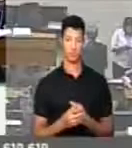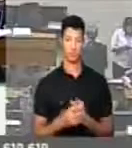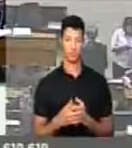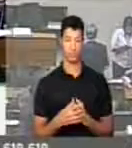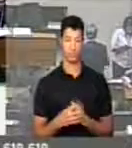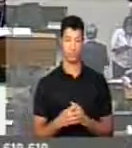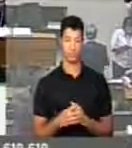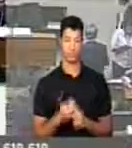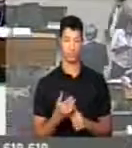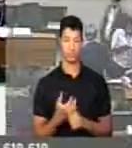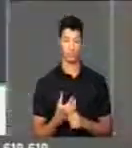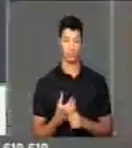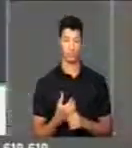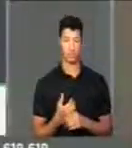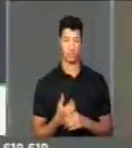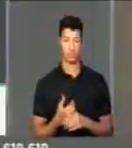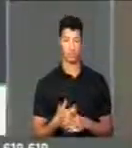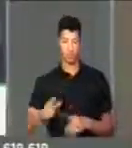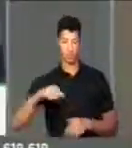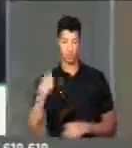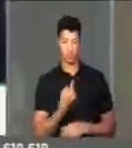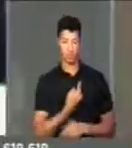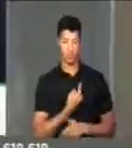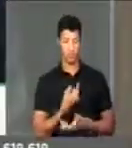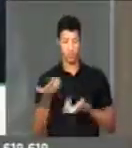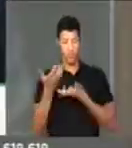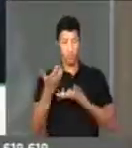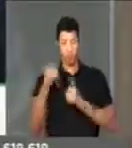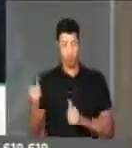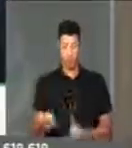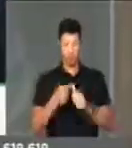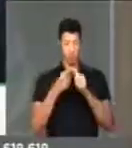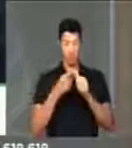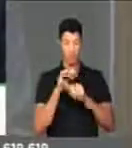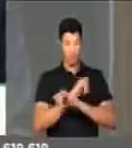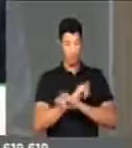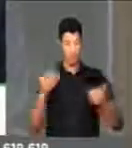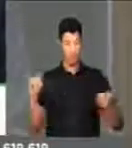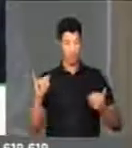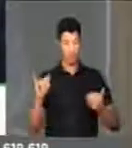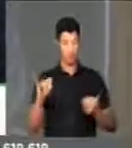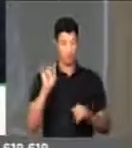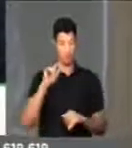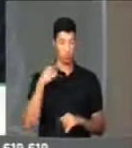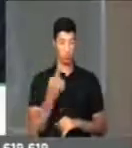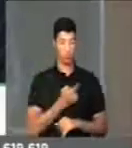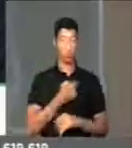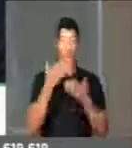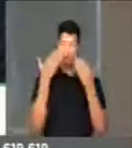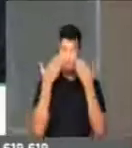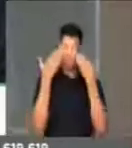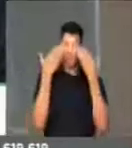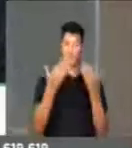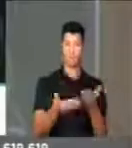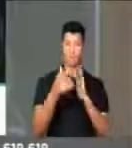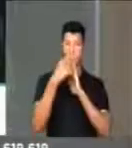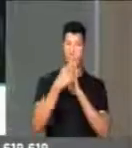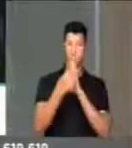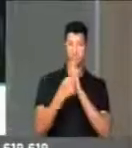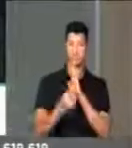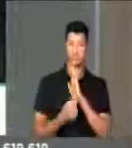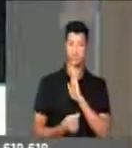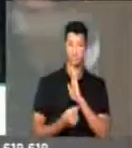deputados, deputadas, nós queremos em primeiro lugar manifestar que nós apresentamos um